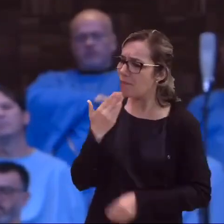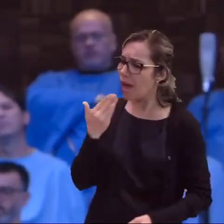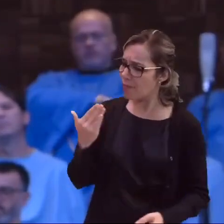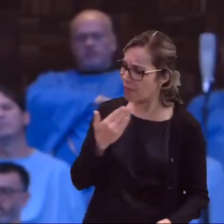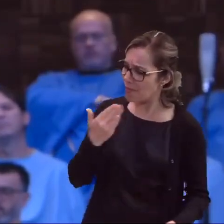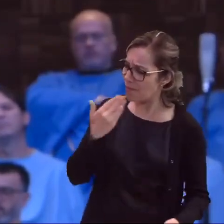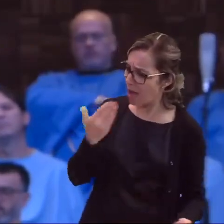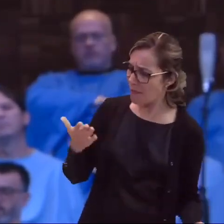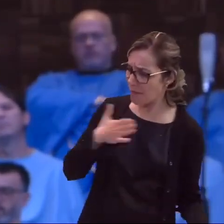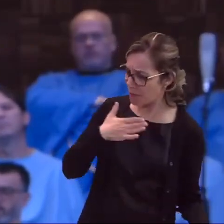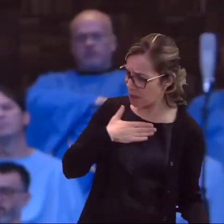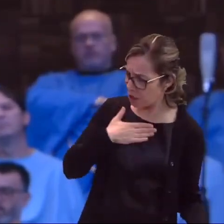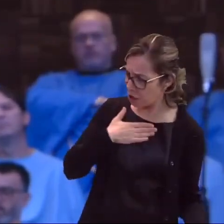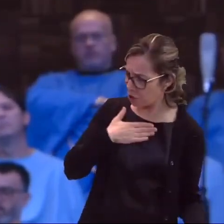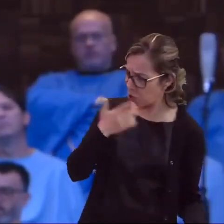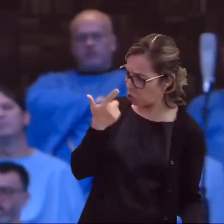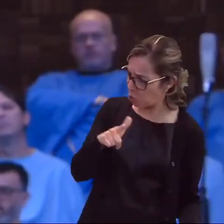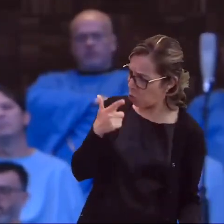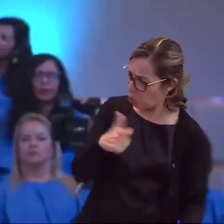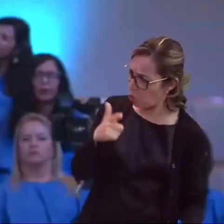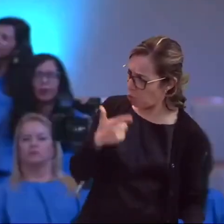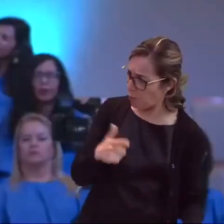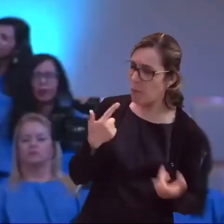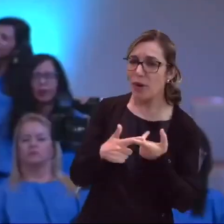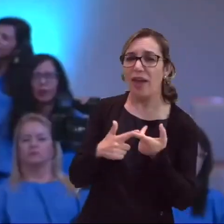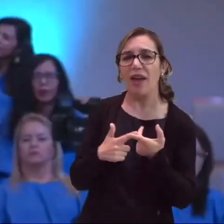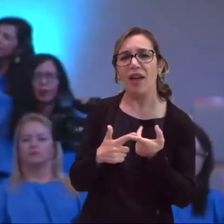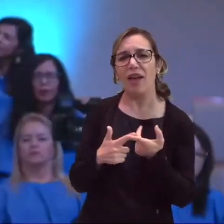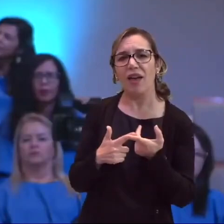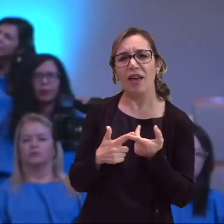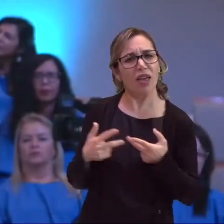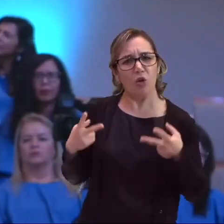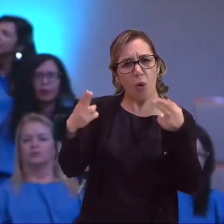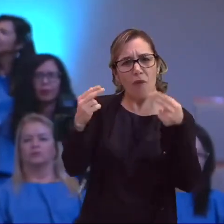de você quando você repete sempre a mesma coisa para ele